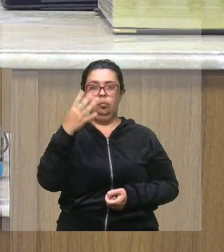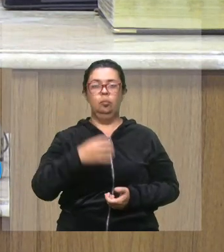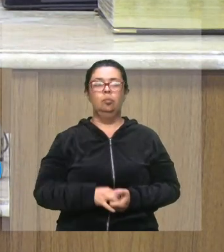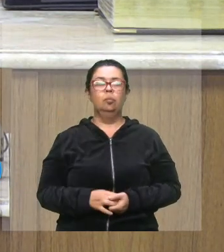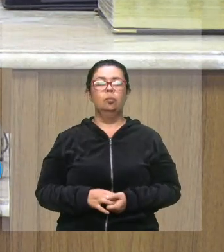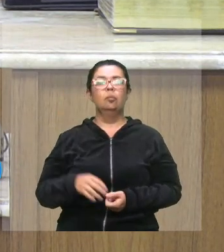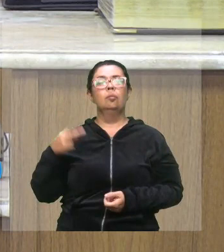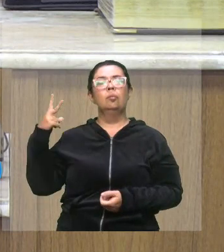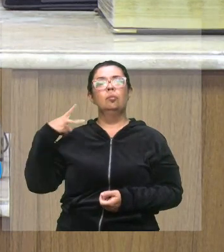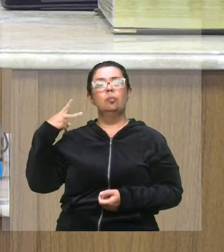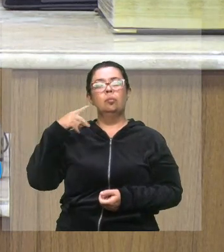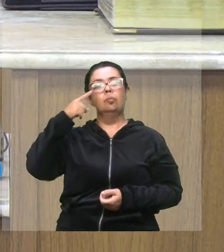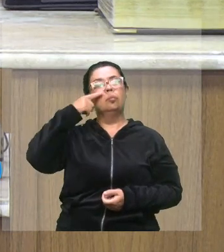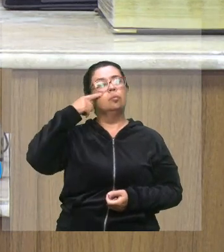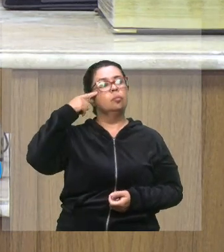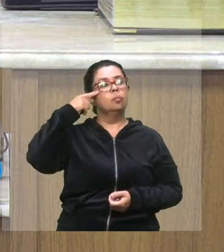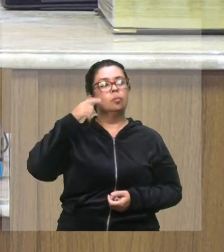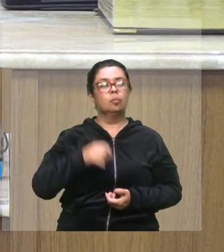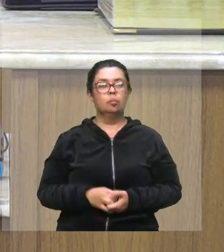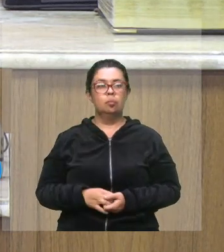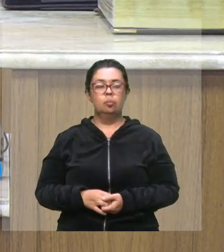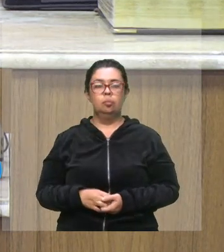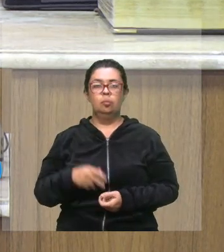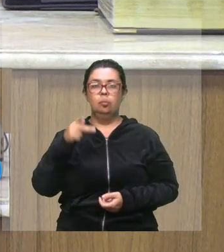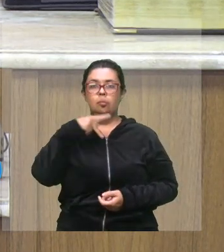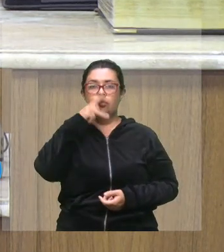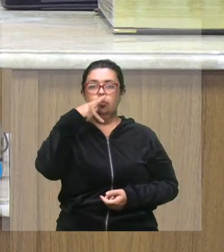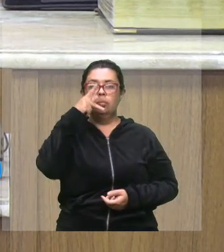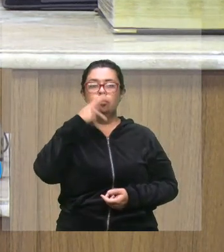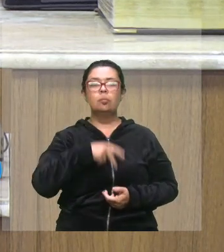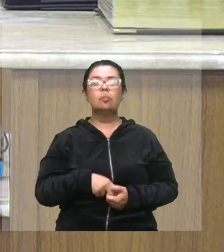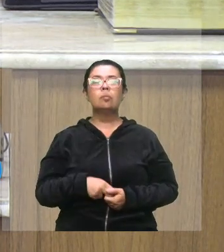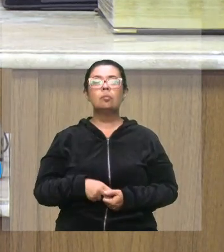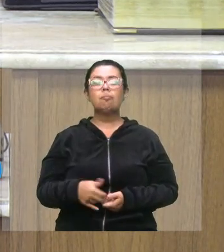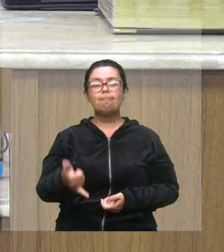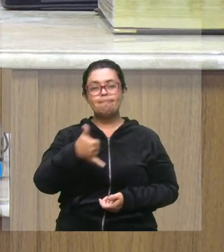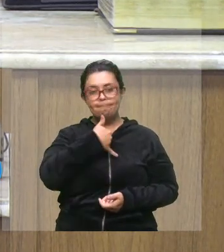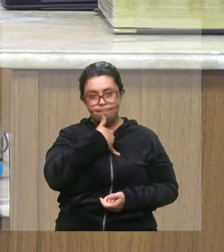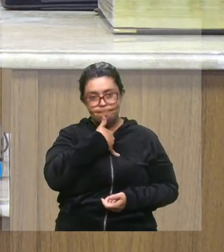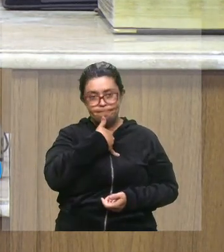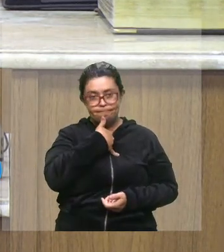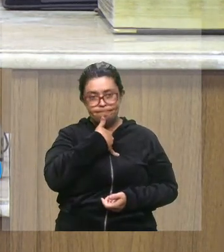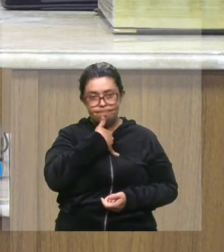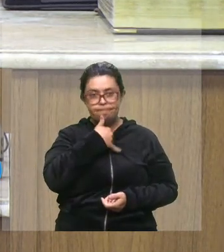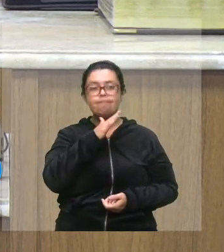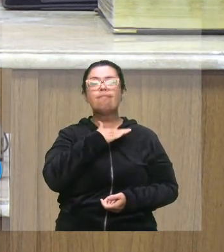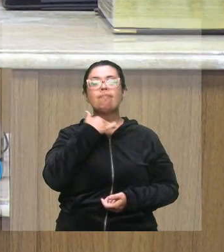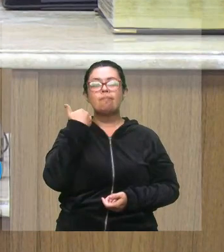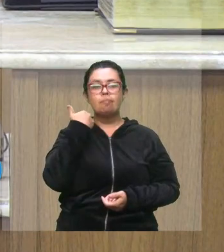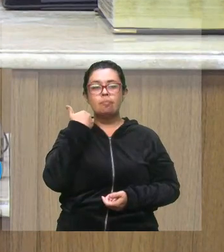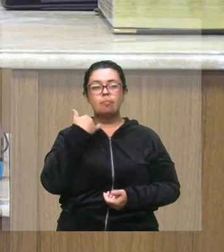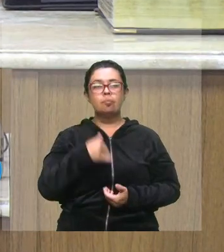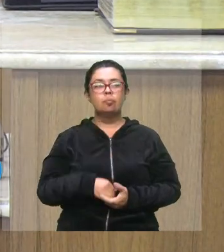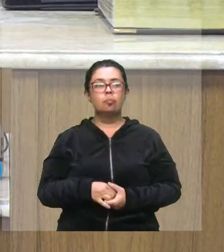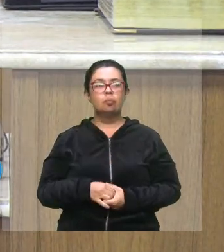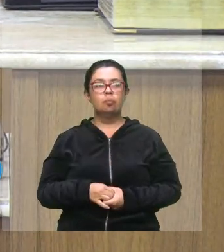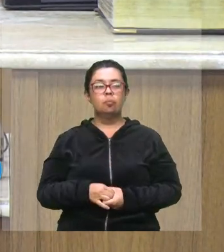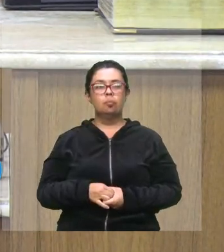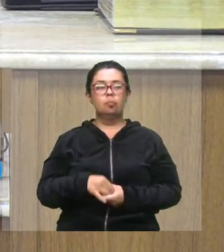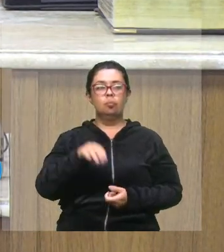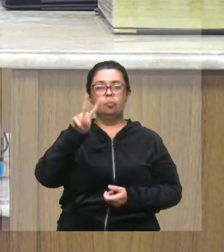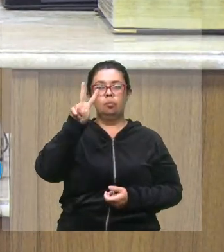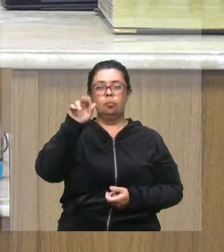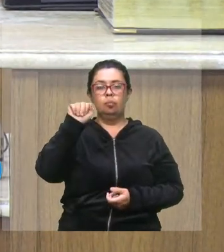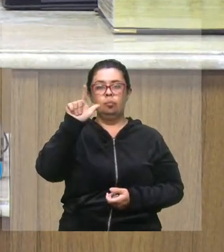284/2024, do vereador Vinícius Simili, que registra voto de profundo pesar pelo falecimento do senhor Valdir